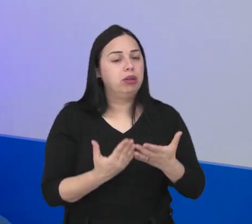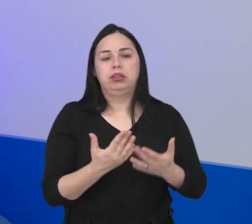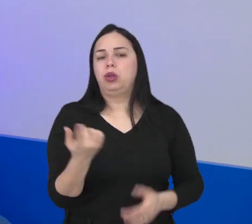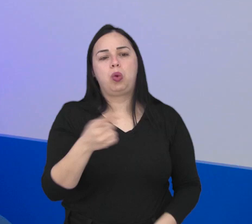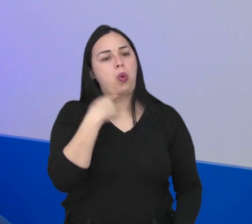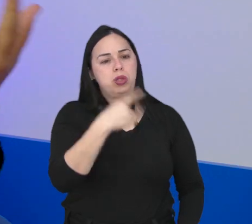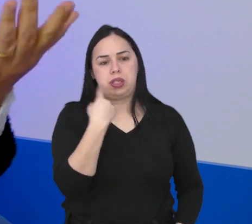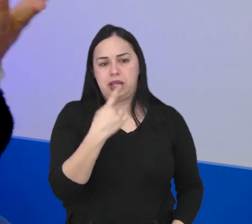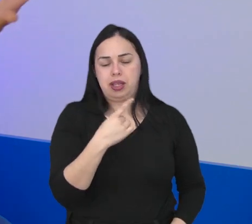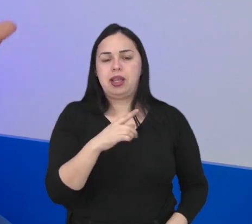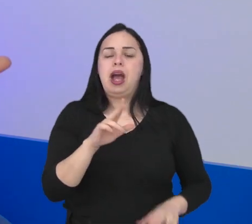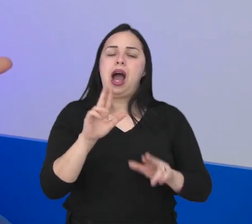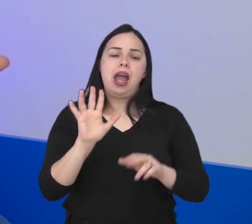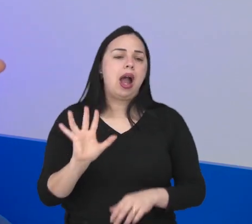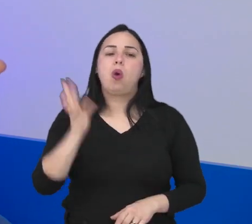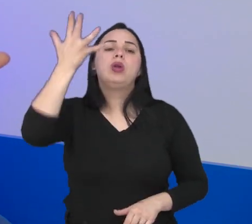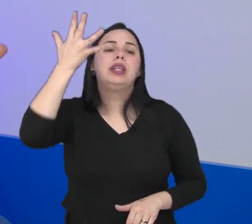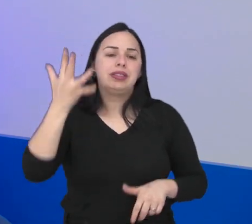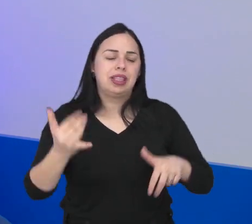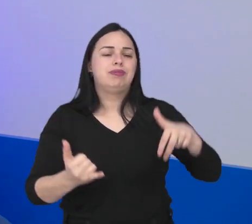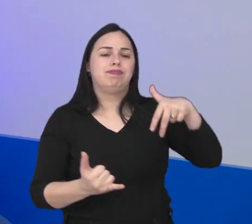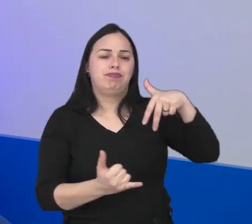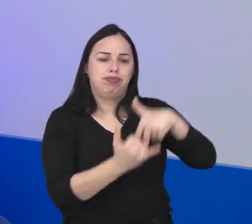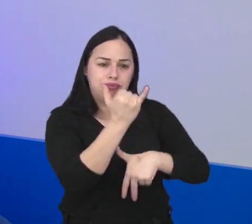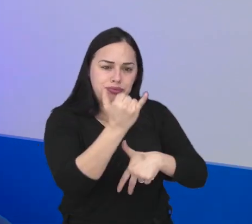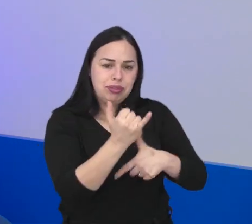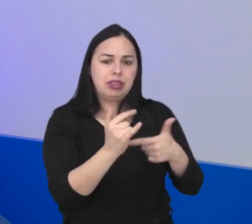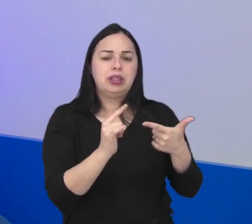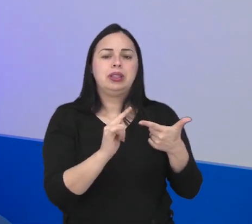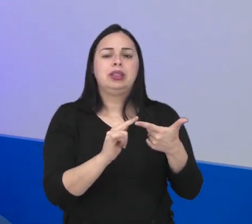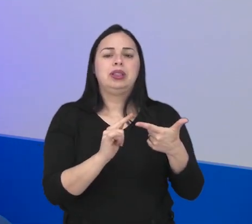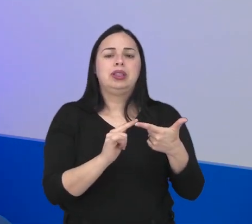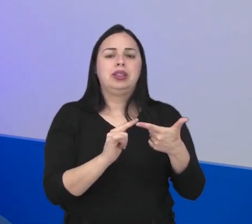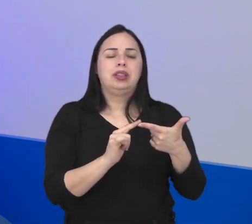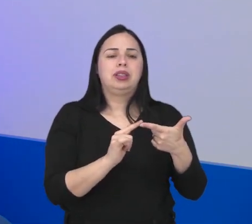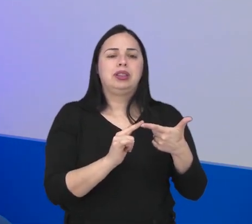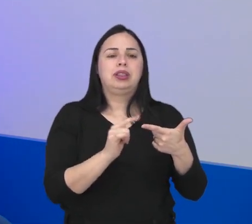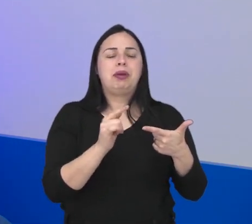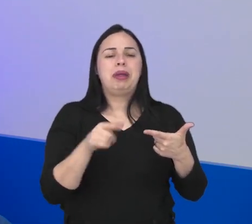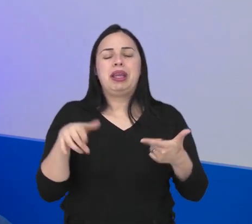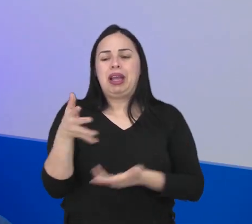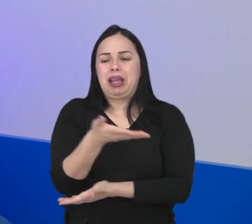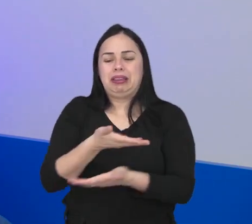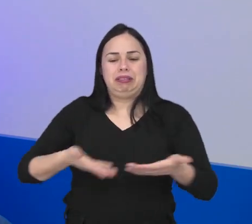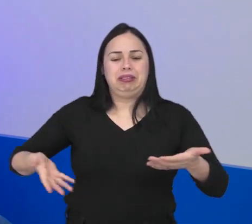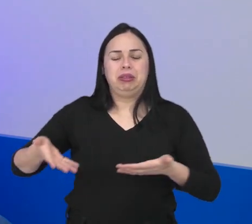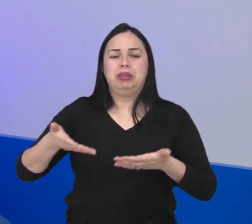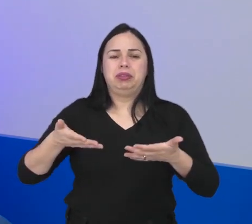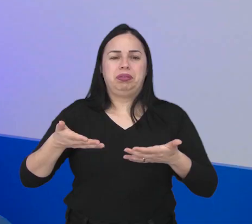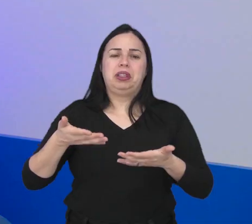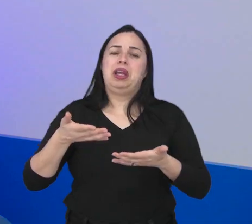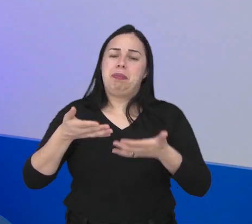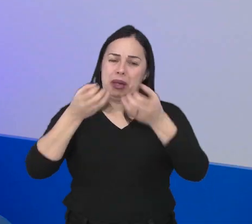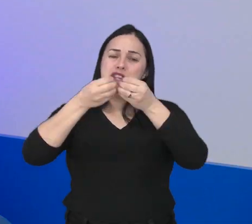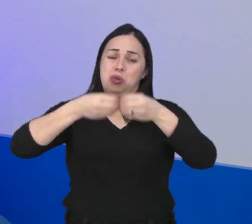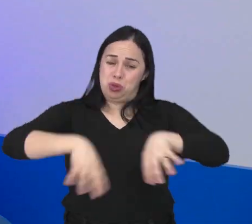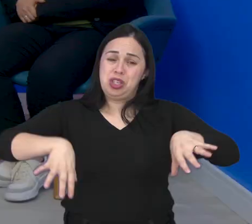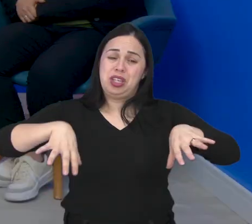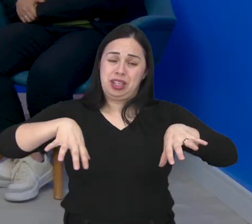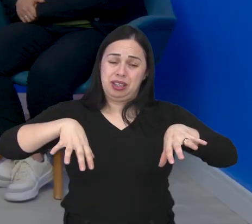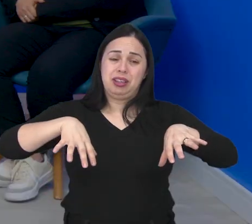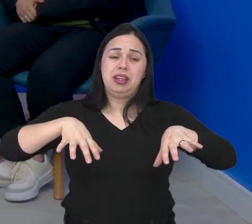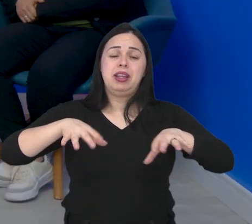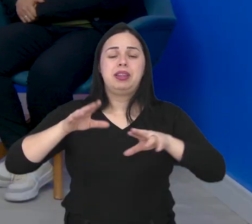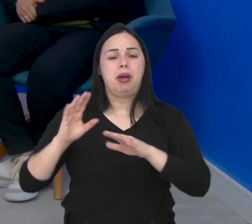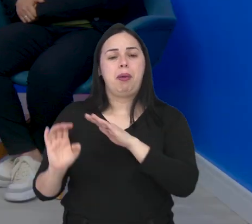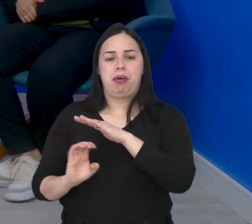quanto ele poderia. E sim, também aumenta os acidentes de trabalho, também abaixa ali o nível harmônico do trabalho, então tudo isso faz uma diferença